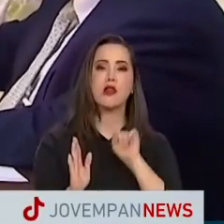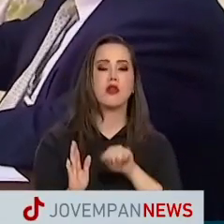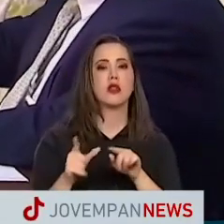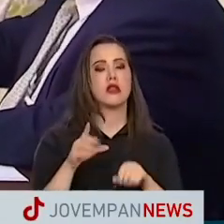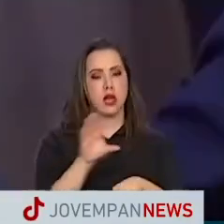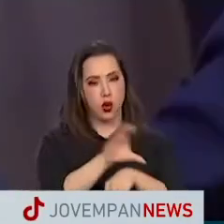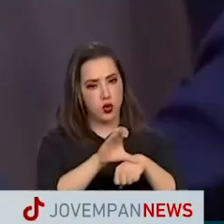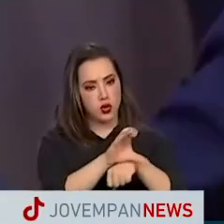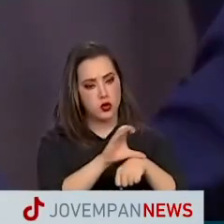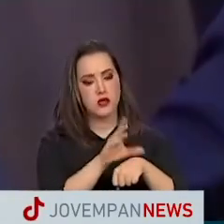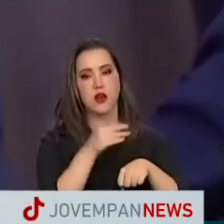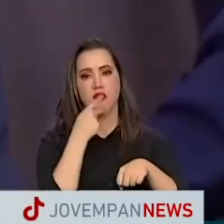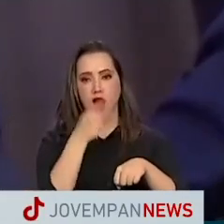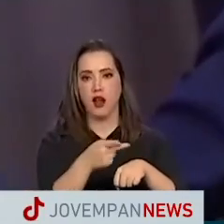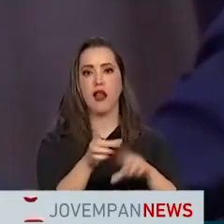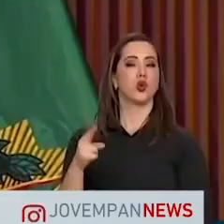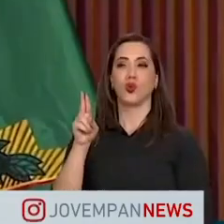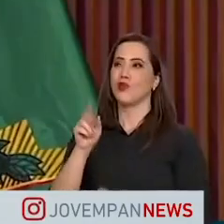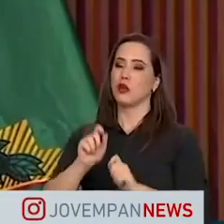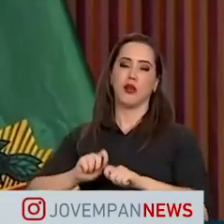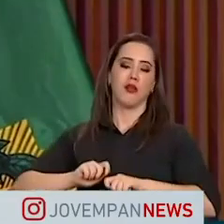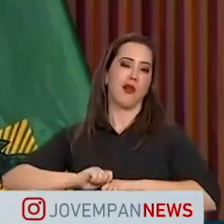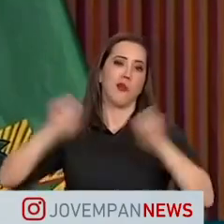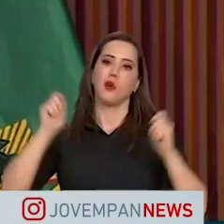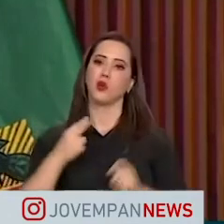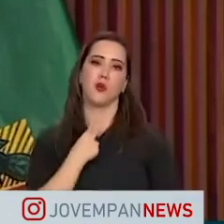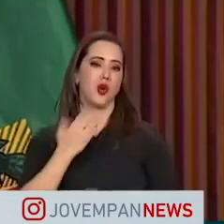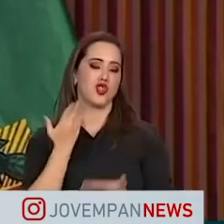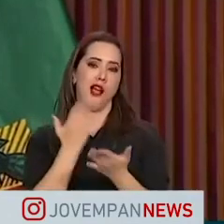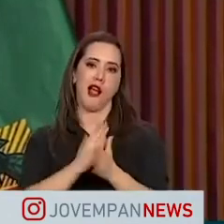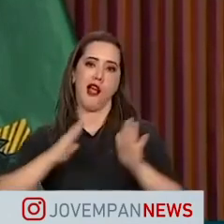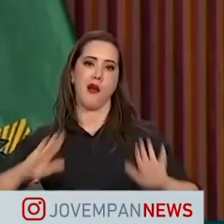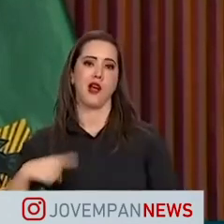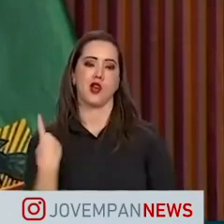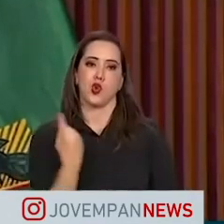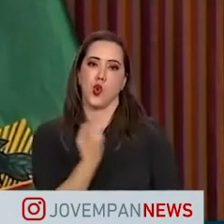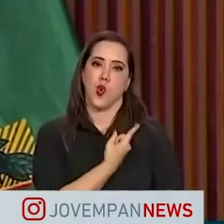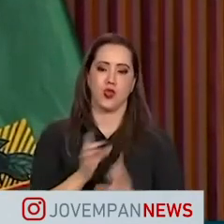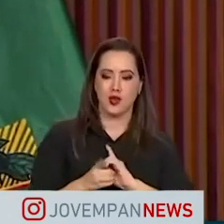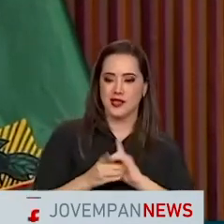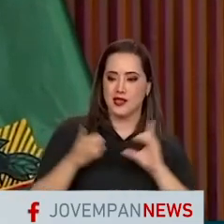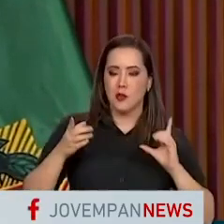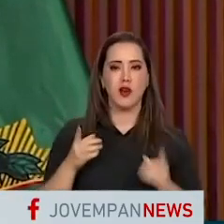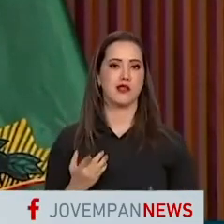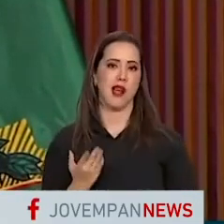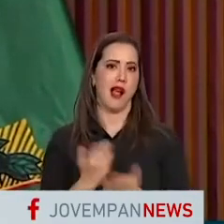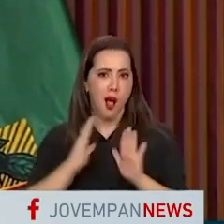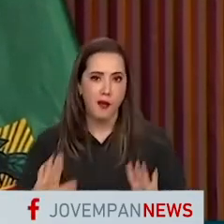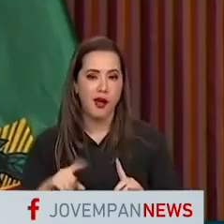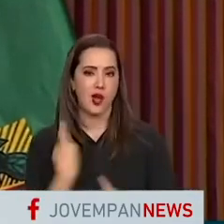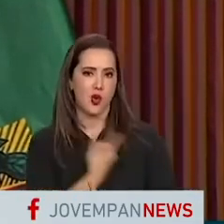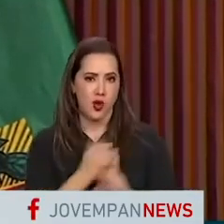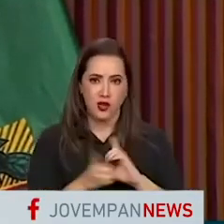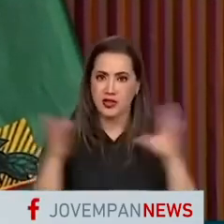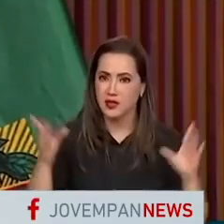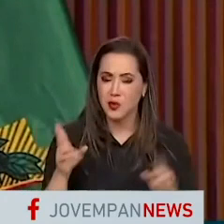está na Constituição chama-se democracia, mais nenhum. O presidente Lula foi o último a falar. O petista disse que o país não vai